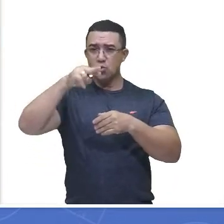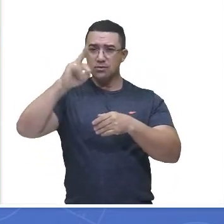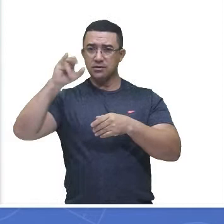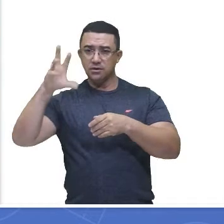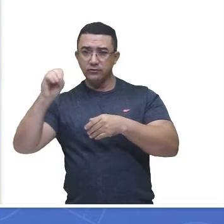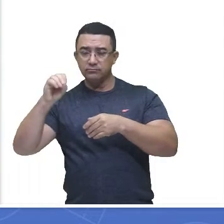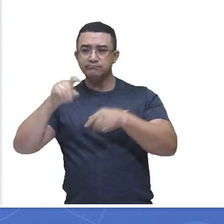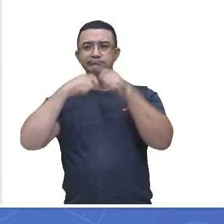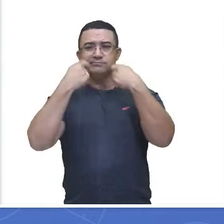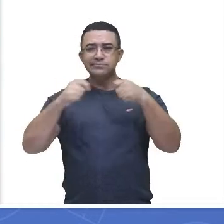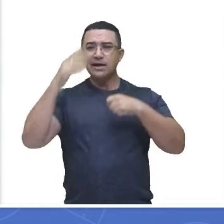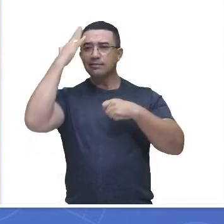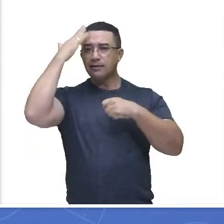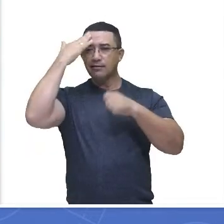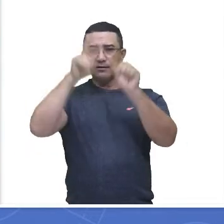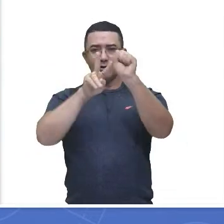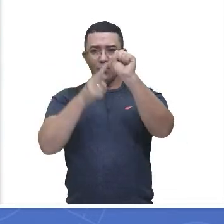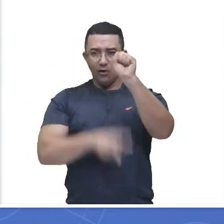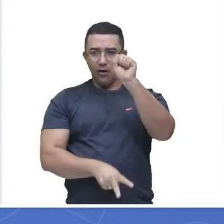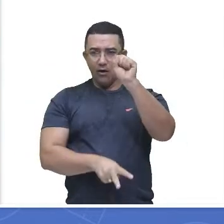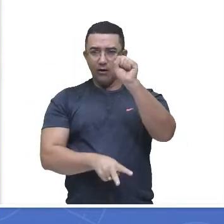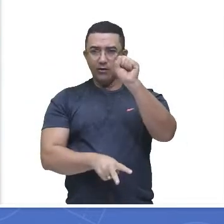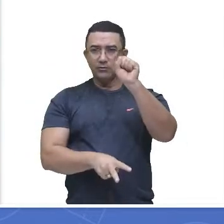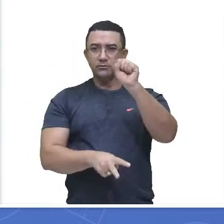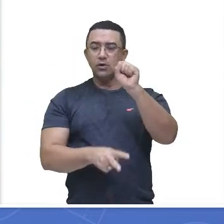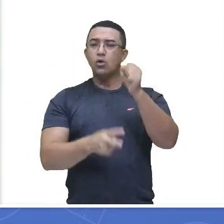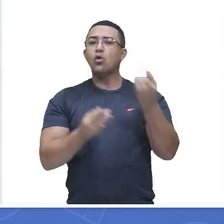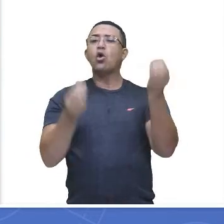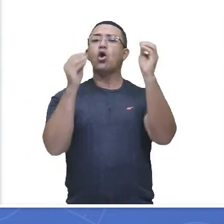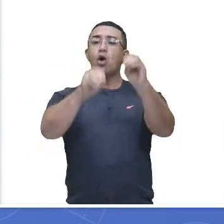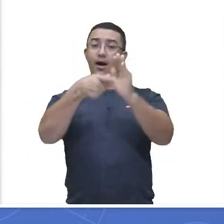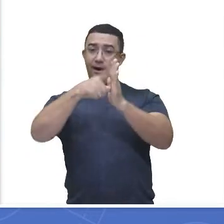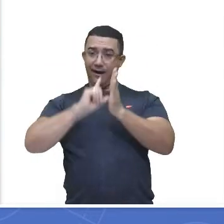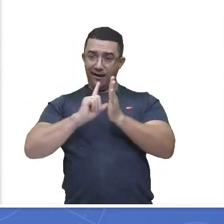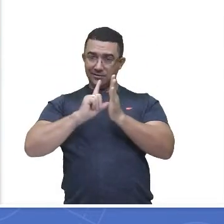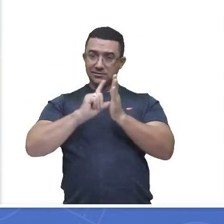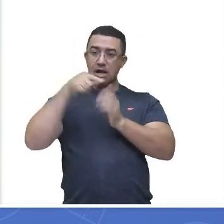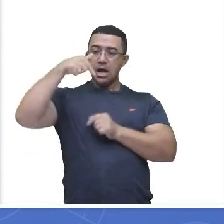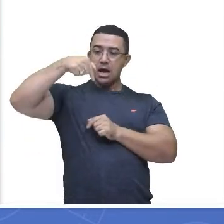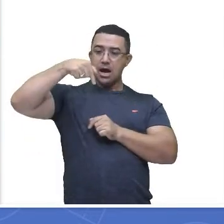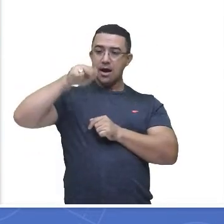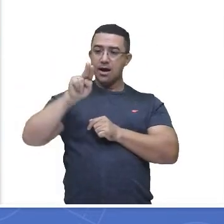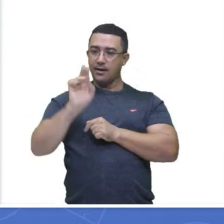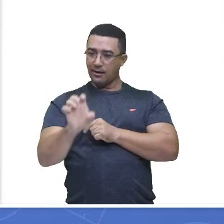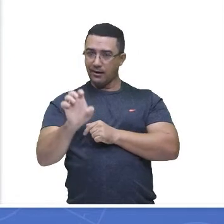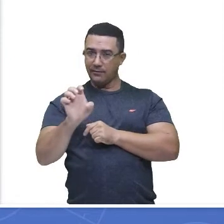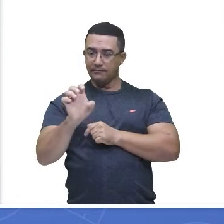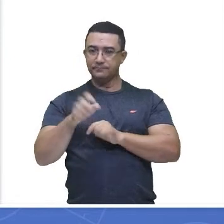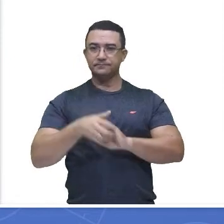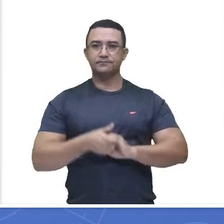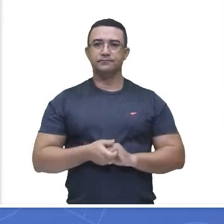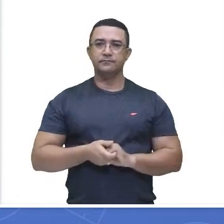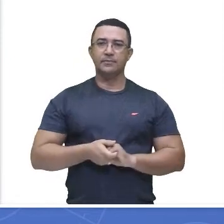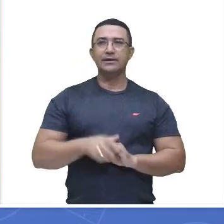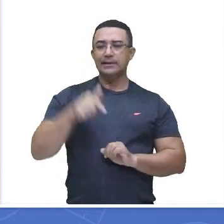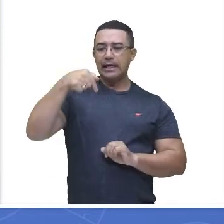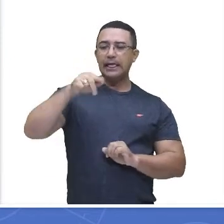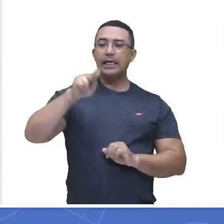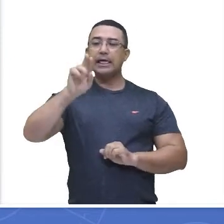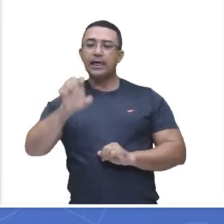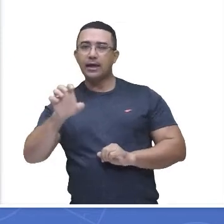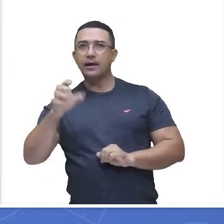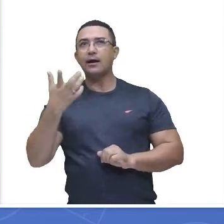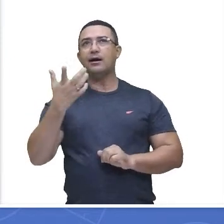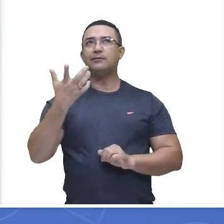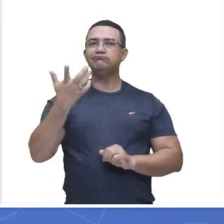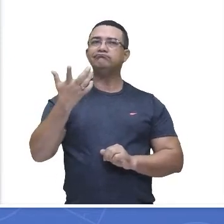eu utilizo aqui a partícula que, né? Porque dá uma ideia de desejo, de probabilidade,